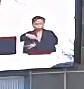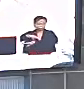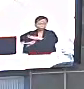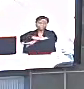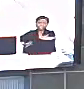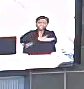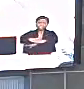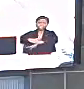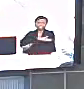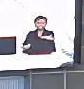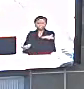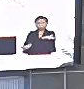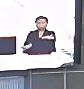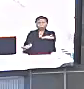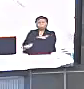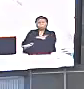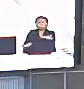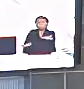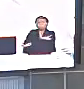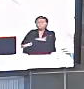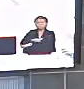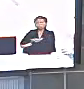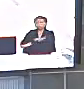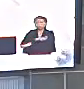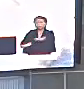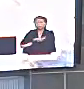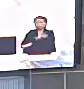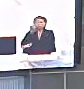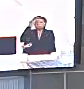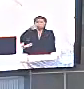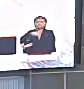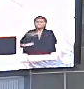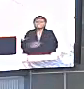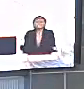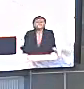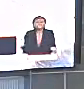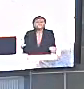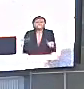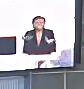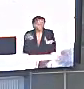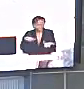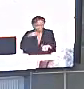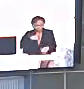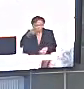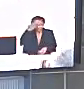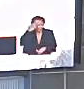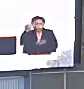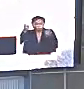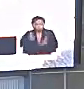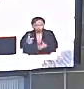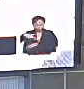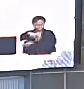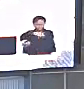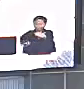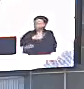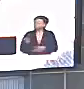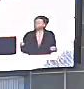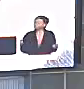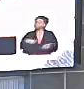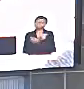tosto sa de merga aquilo e e quer que a gente saiba para onde está andando não tem jeito gente o povo quer que a gente